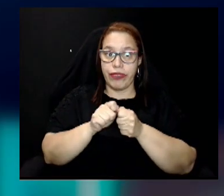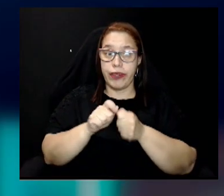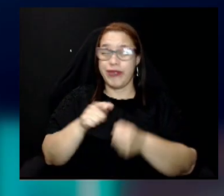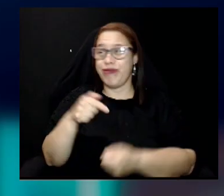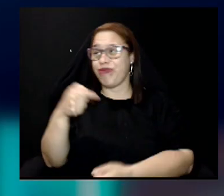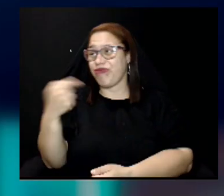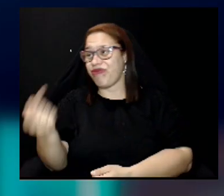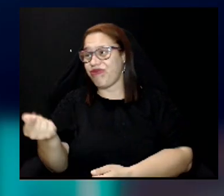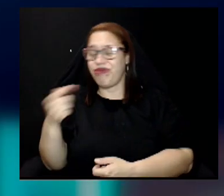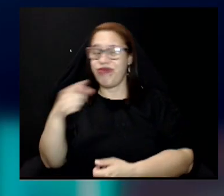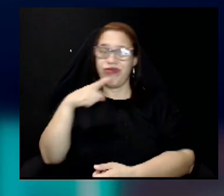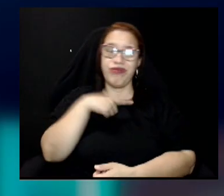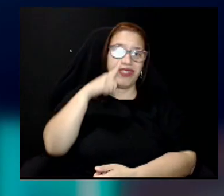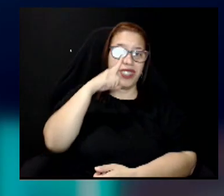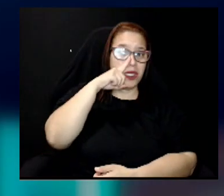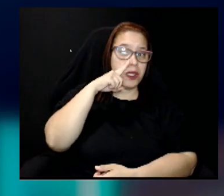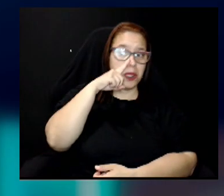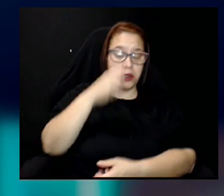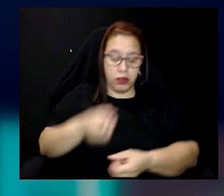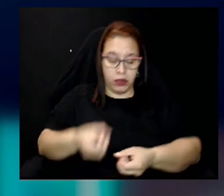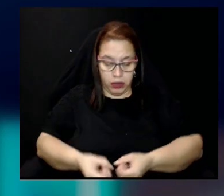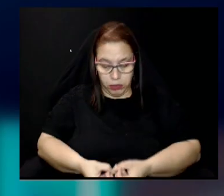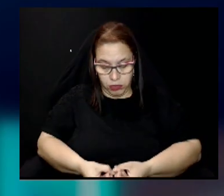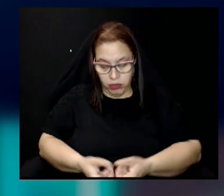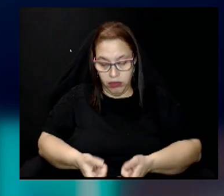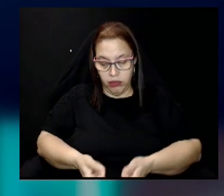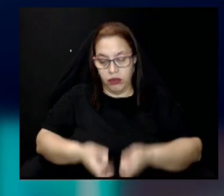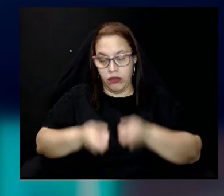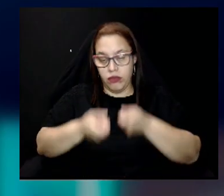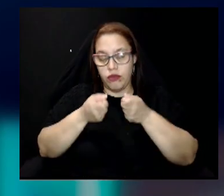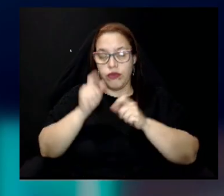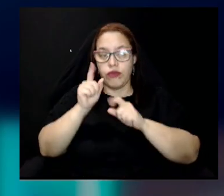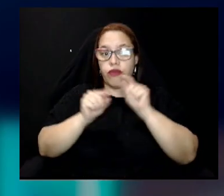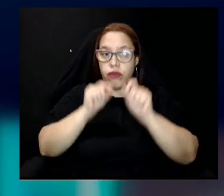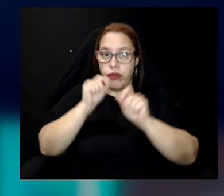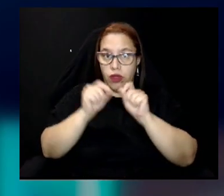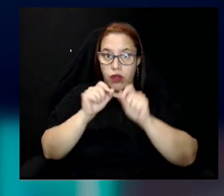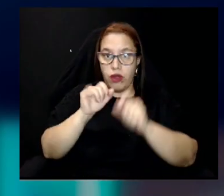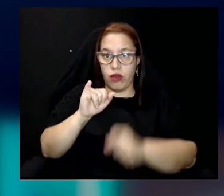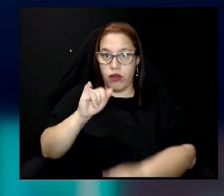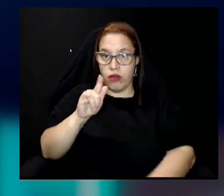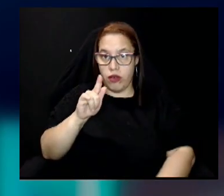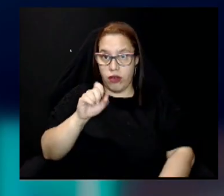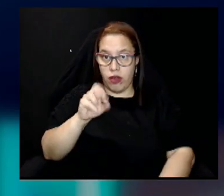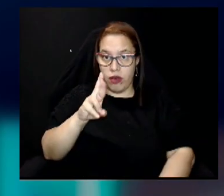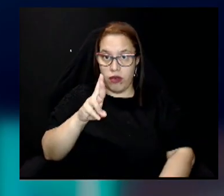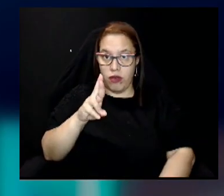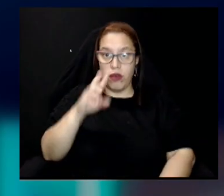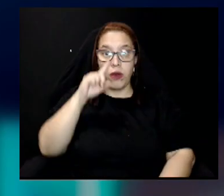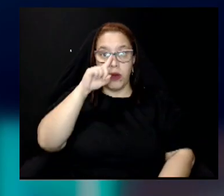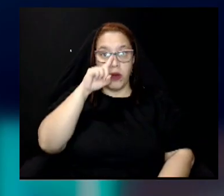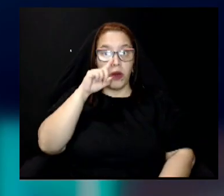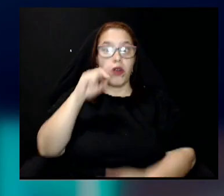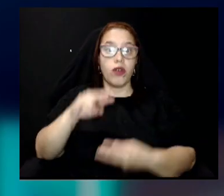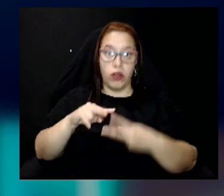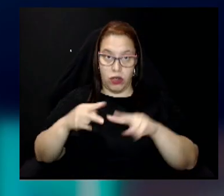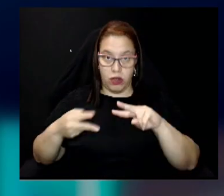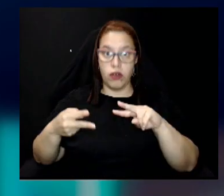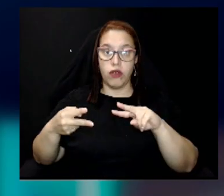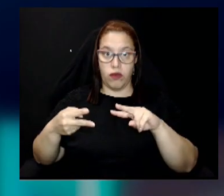risco de câncer de ovário. O Igor vai falar um pouco mais à frente dos fatores de risco genéticos, que são fatores de